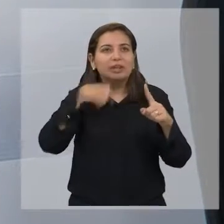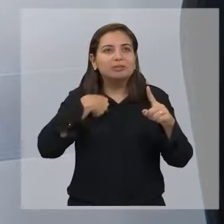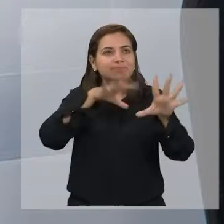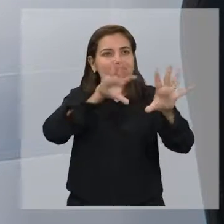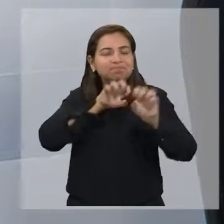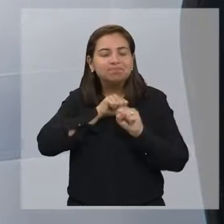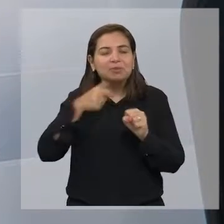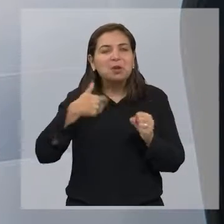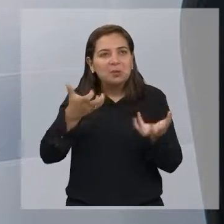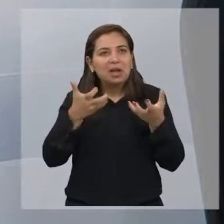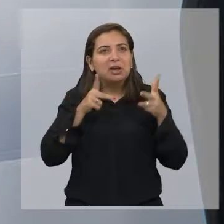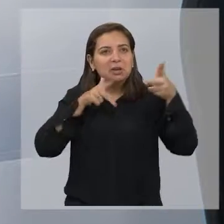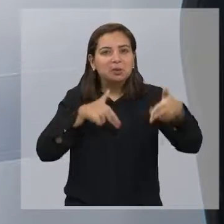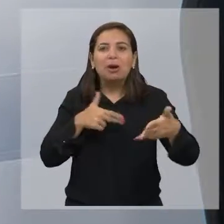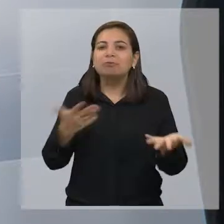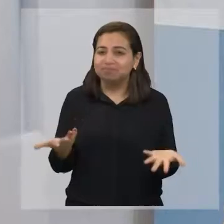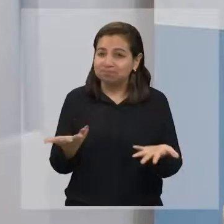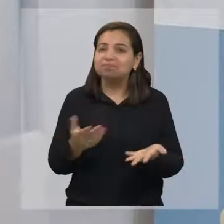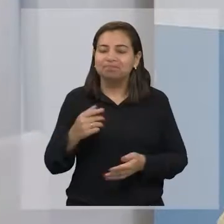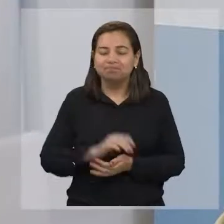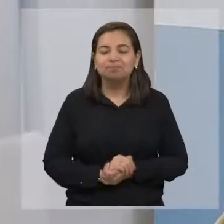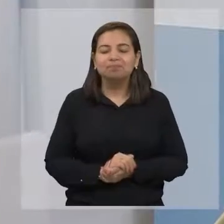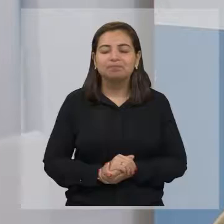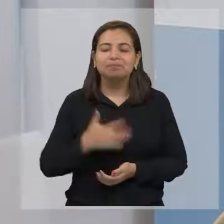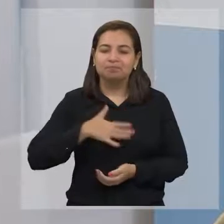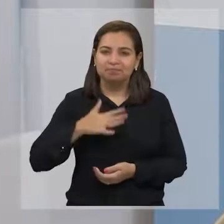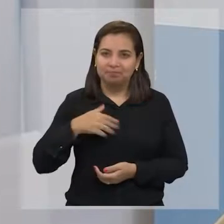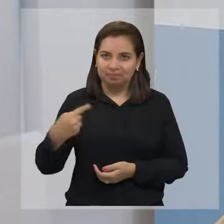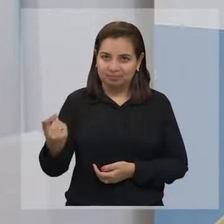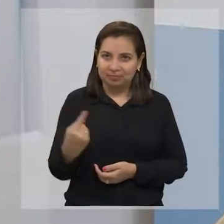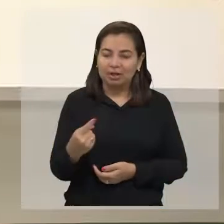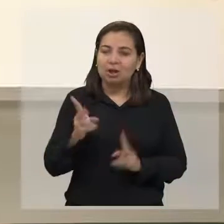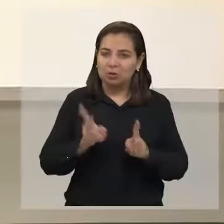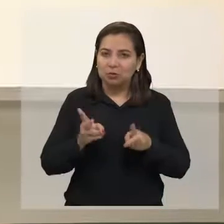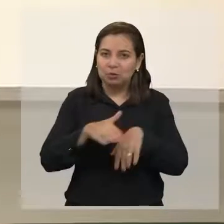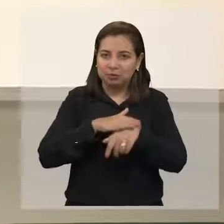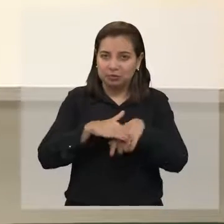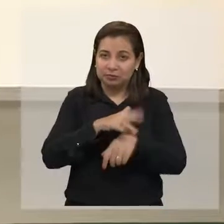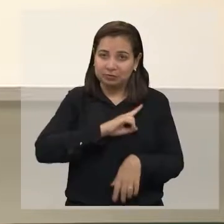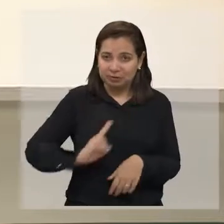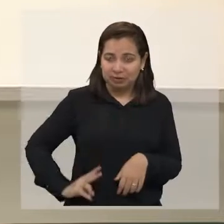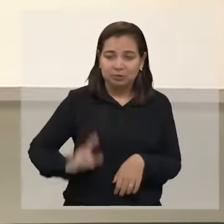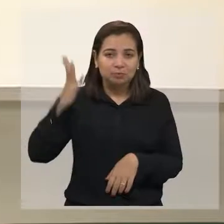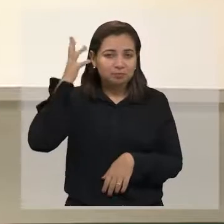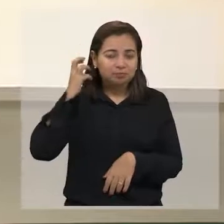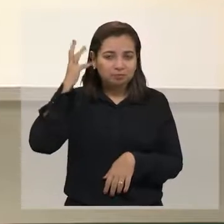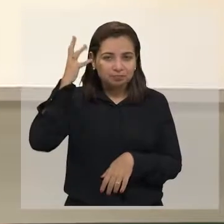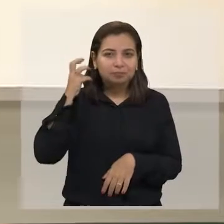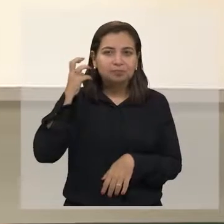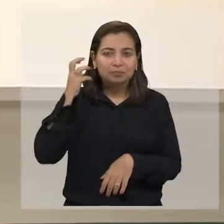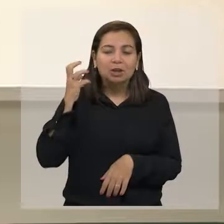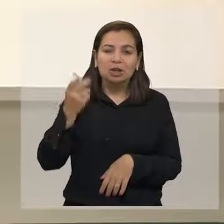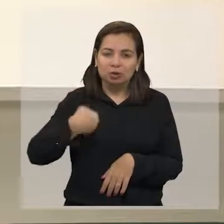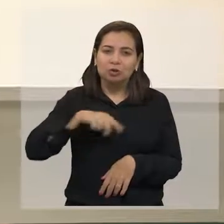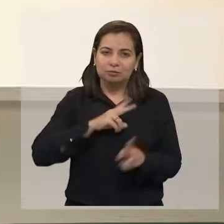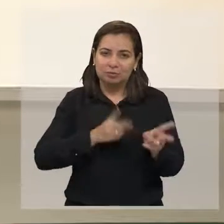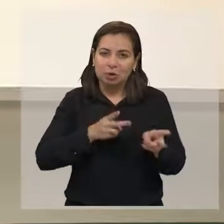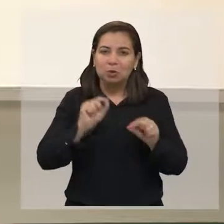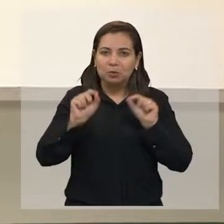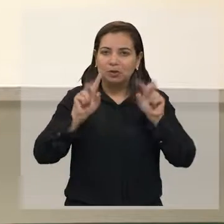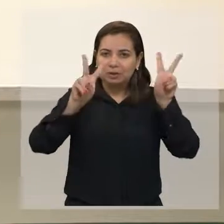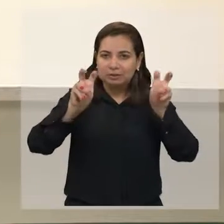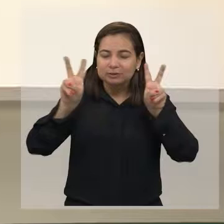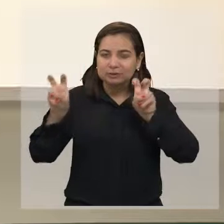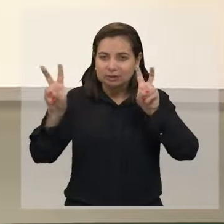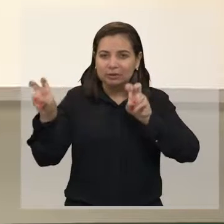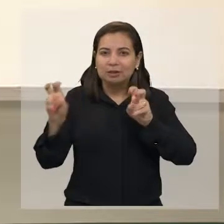inspiração para as nossas vidas. Nós vamos para um rápido intervalo e voltaremos em instantes conversando com o vereador Evaldo Lima. Continuaremos com o vereador Evaldo Lima aqui, tratando sobre